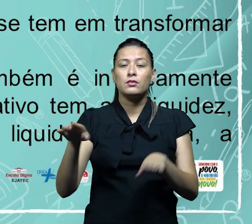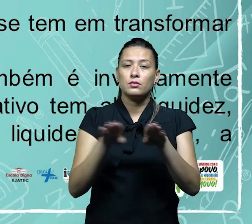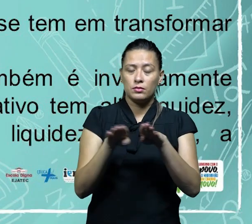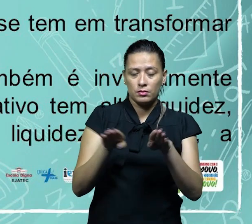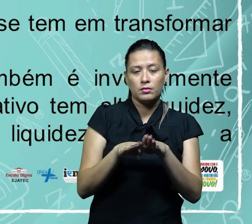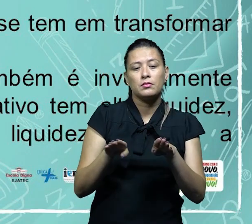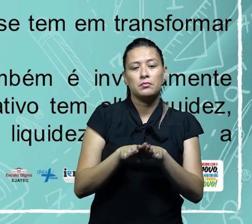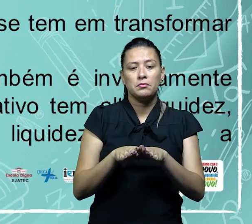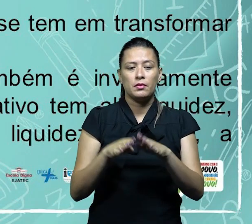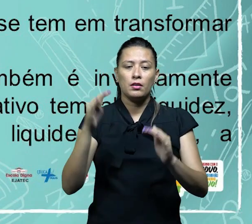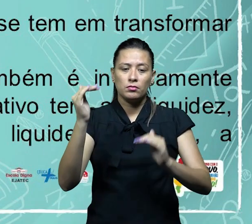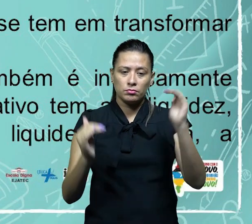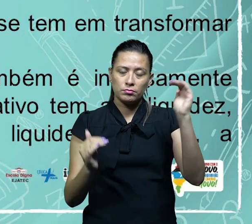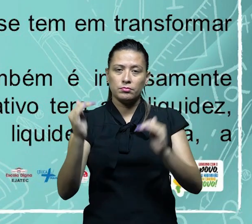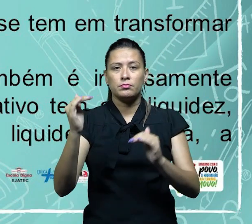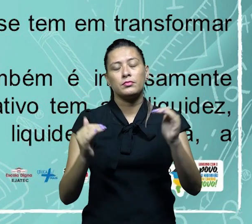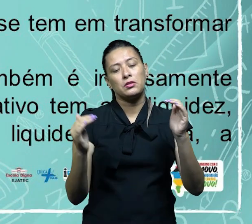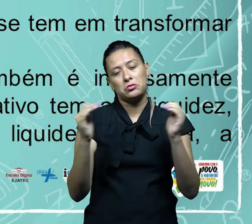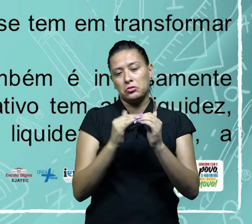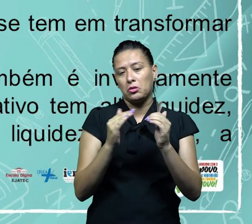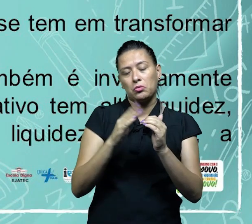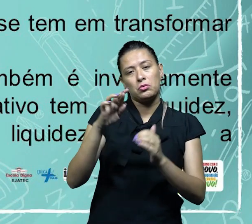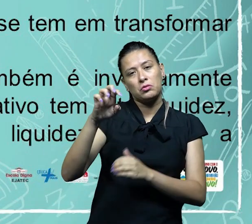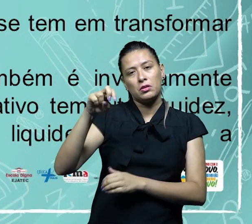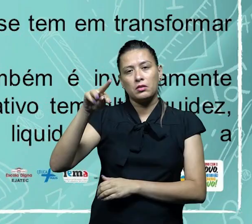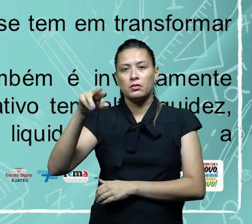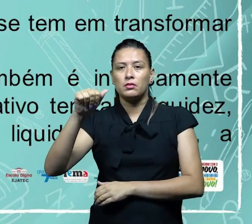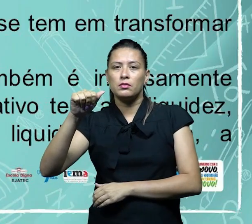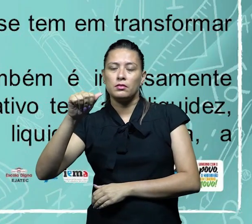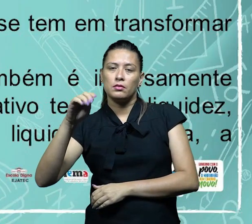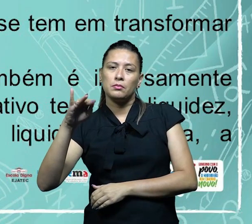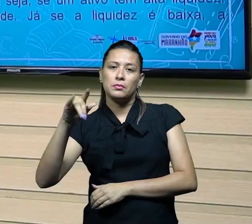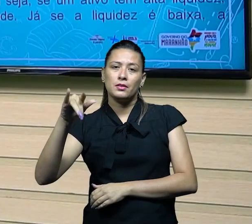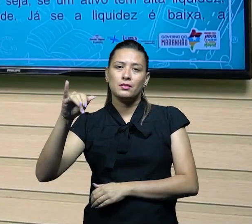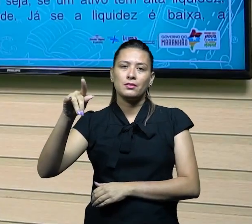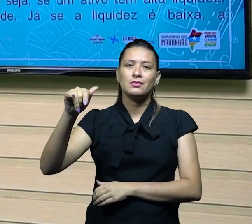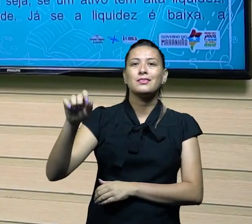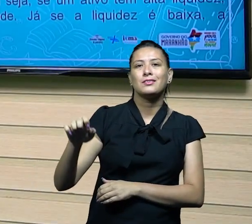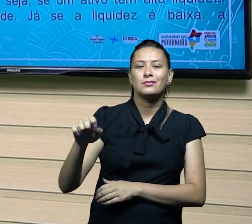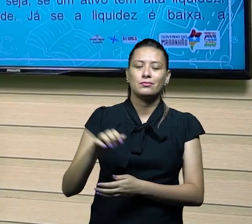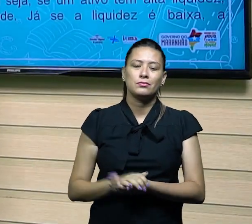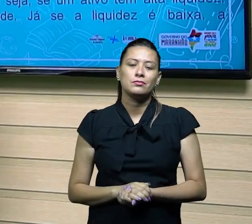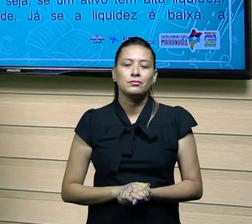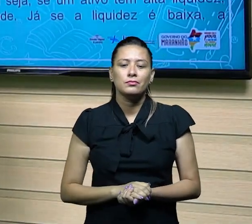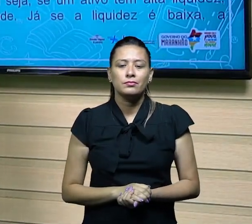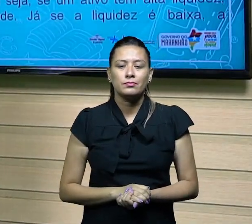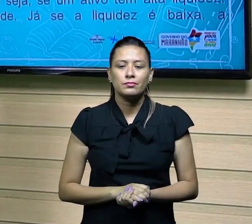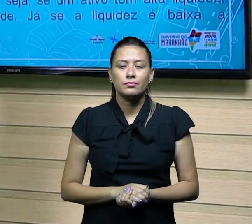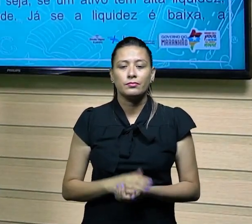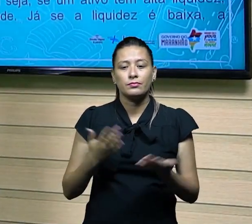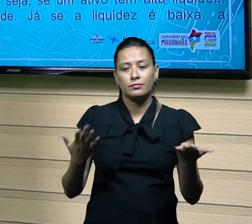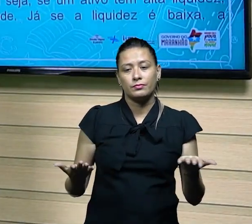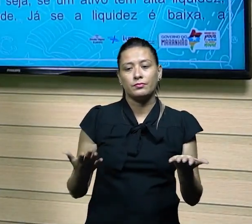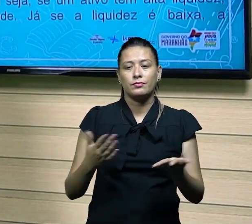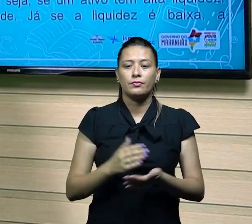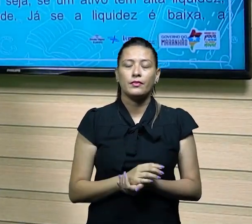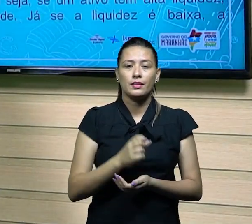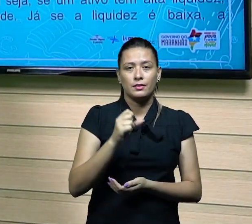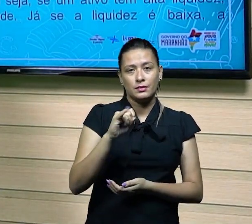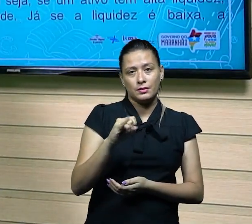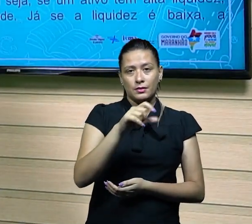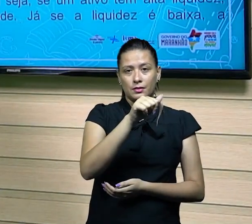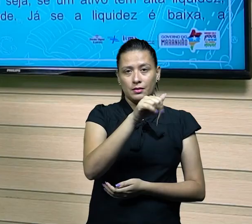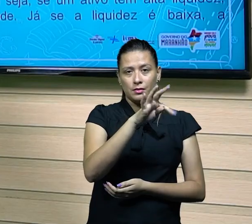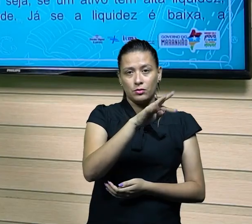um ativo tem alta liquidez, menor será a sua rentabilidade. Ou seja, a partir do momento que eu consigo pegar aquele ativo, transformar em